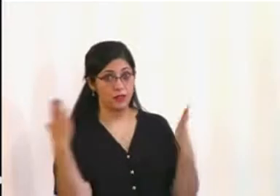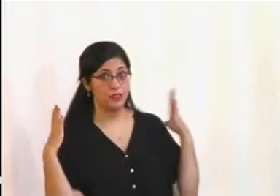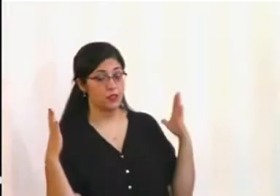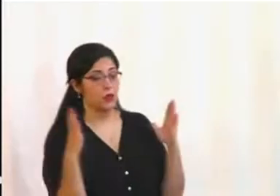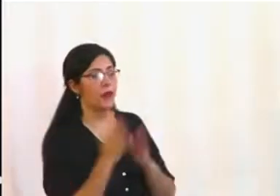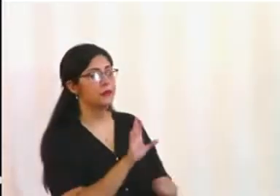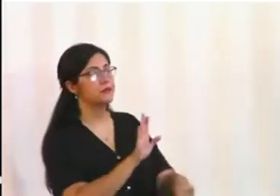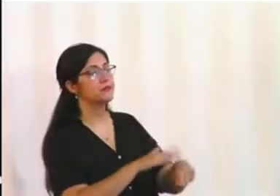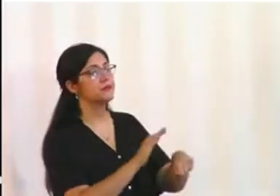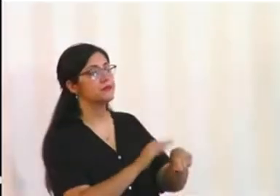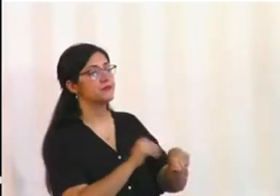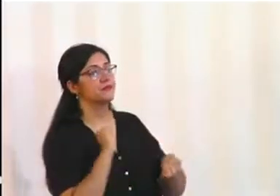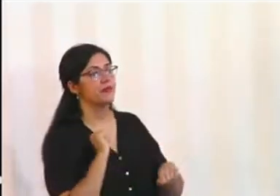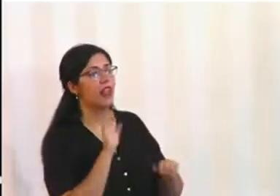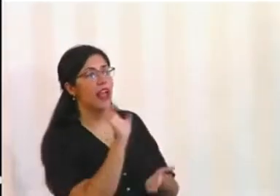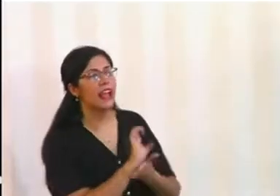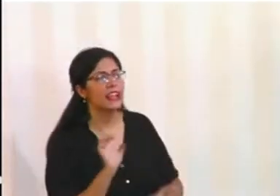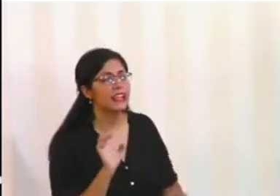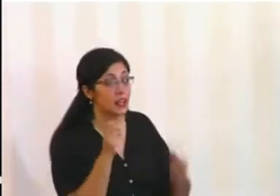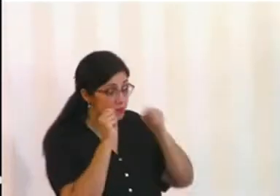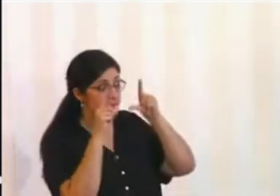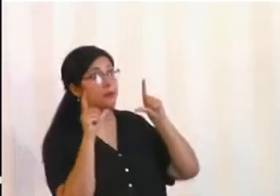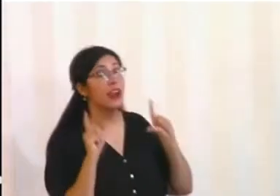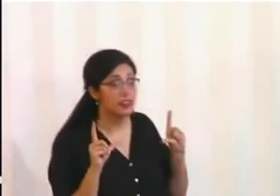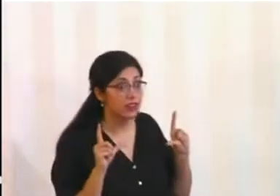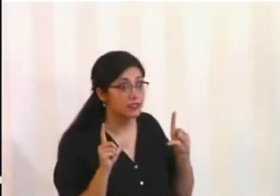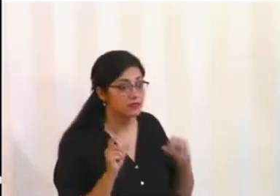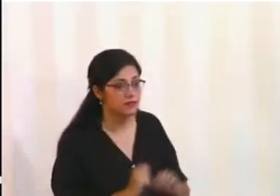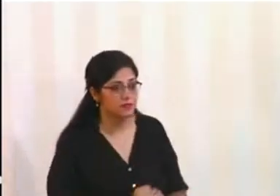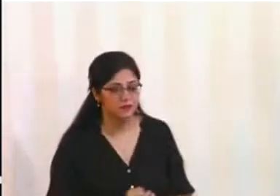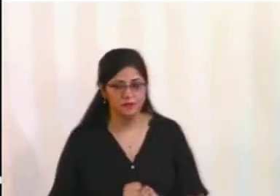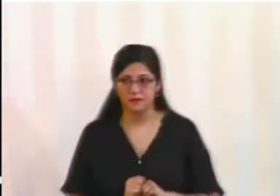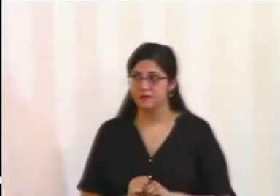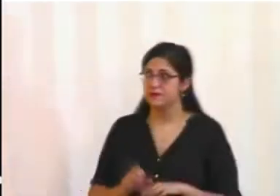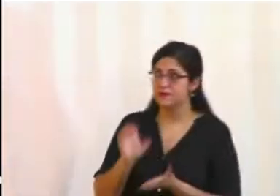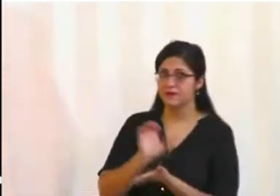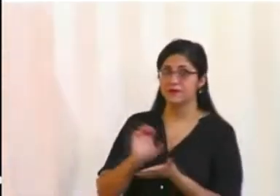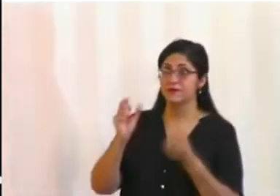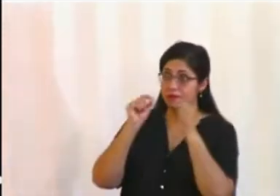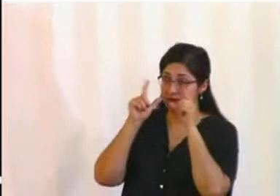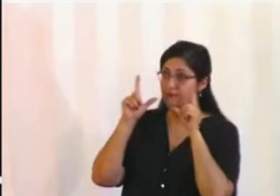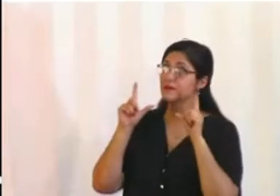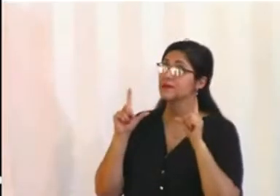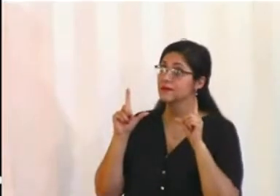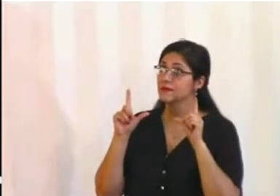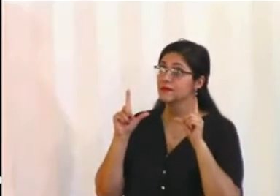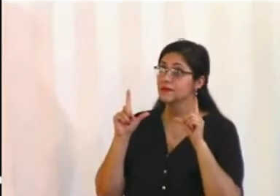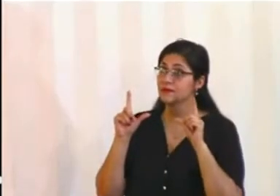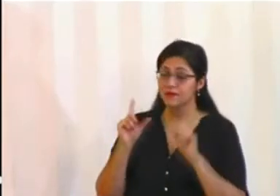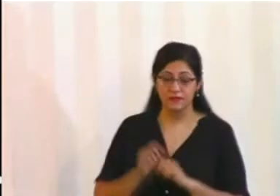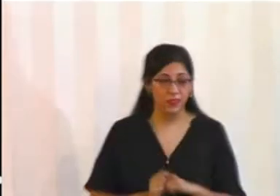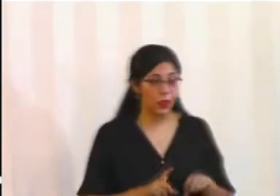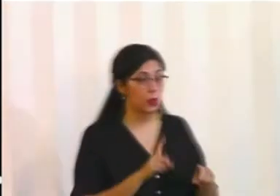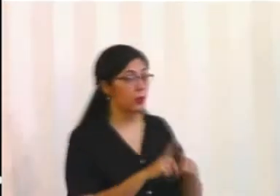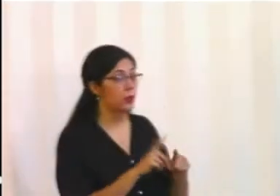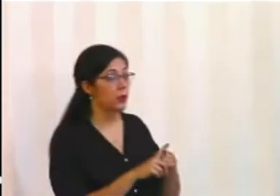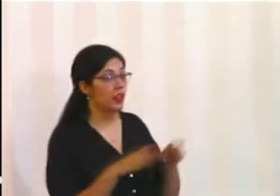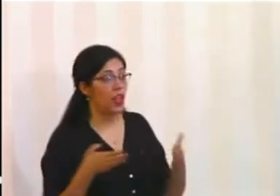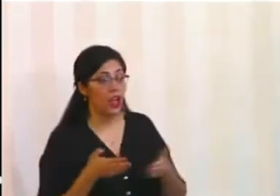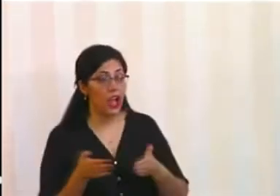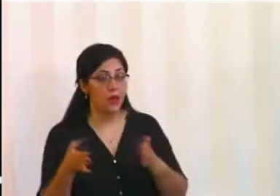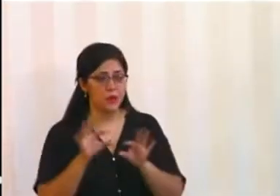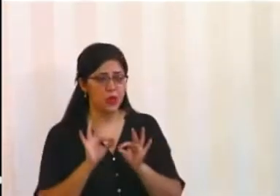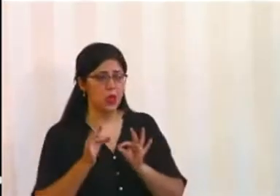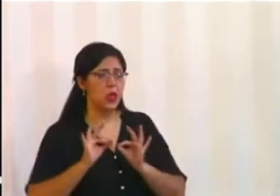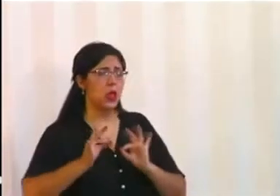Senhor, tocou-o e lhe disse: Levanta-te e come, porque o caminho te será sobremodo longo. Levantou-se,